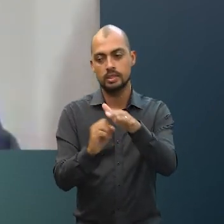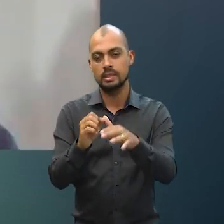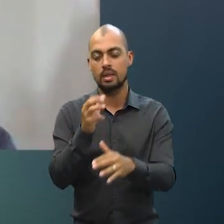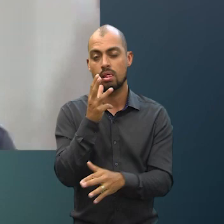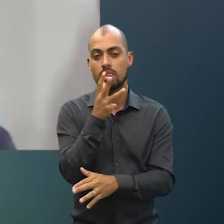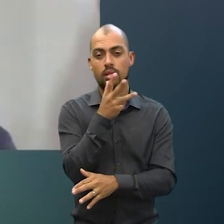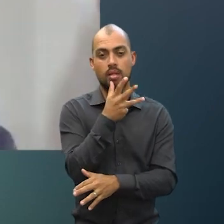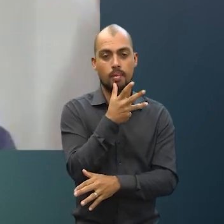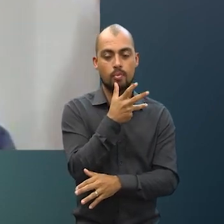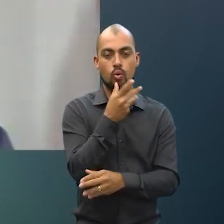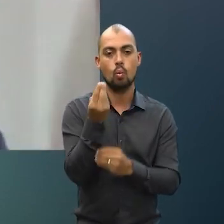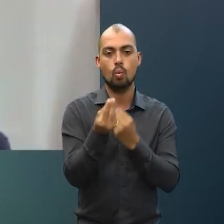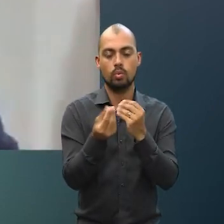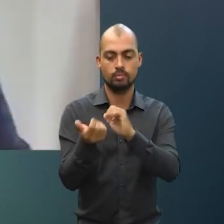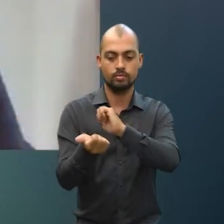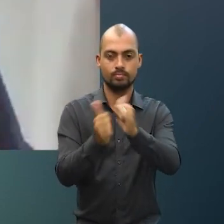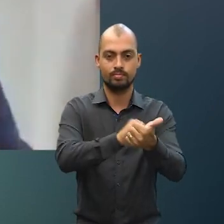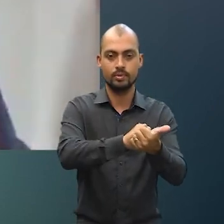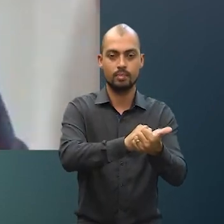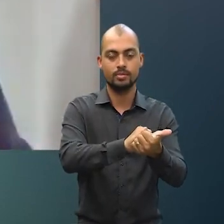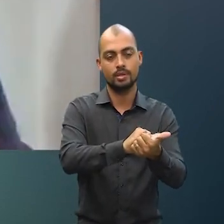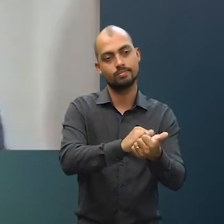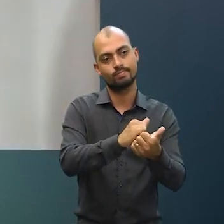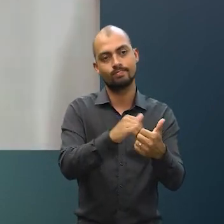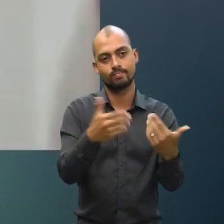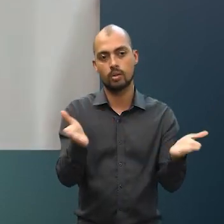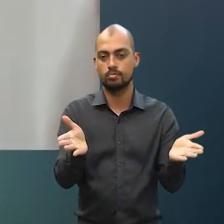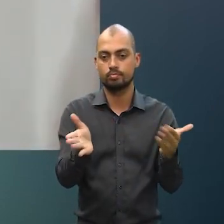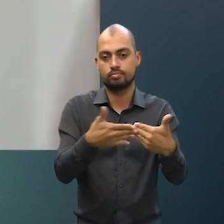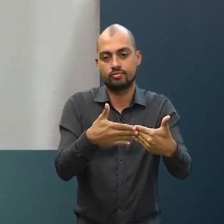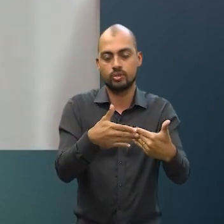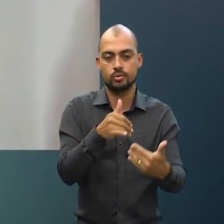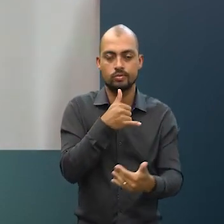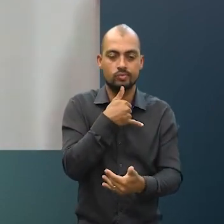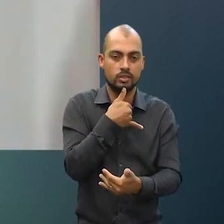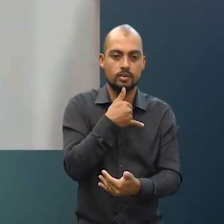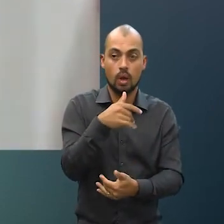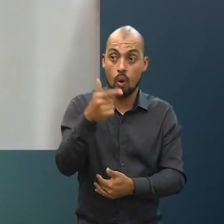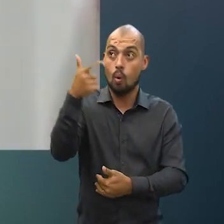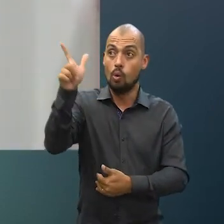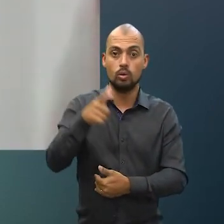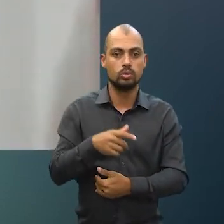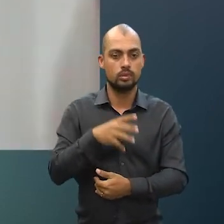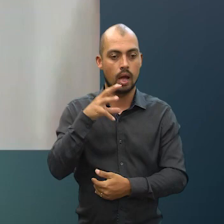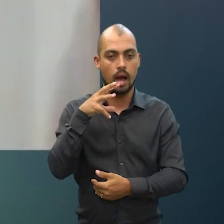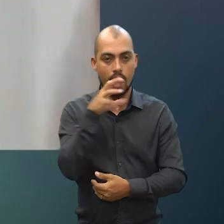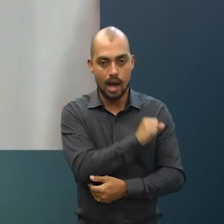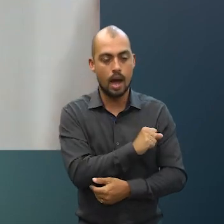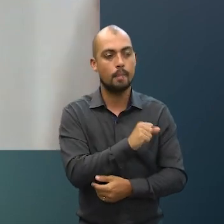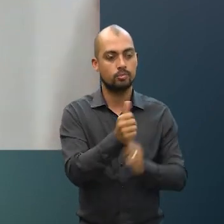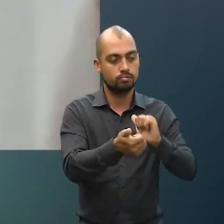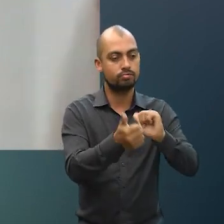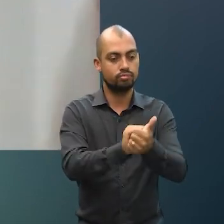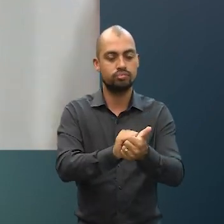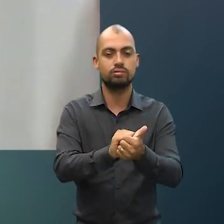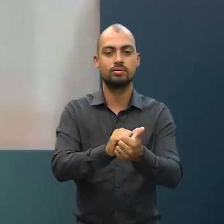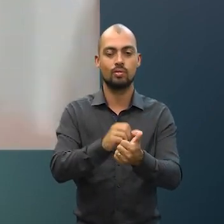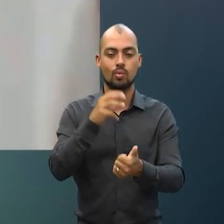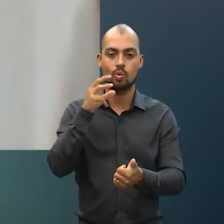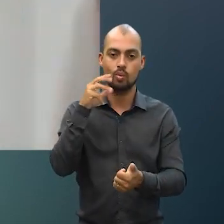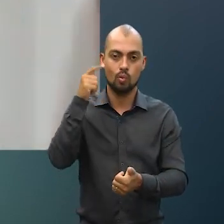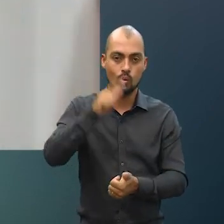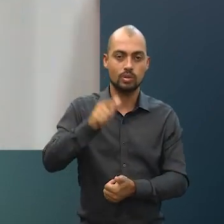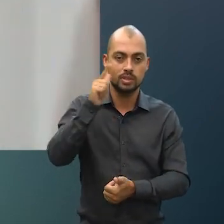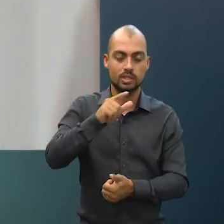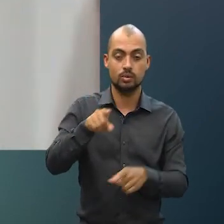para poder fazer essa adaptação e acabaram fechando, mas, né, outros, assim, conseguiram se adaptar mais rapidamente. Houve